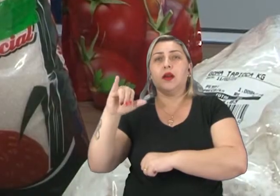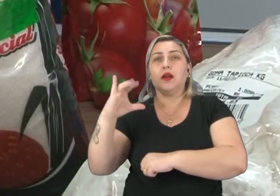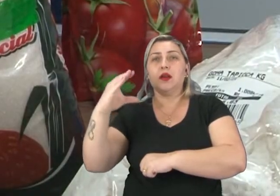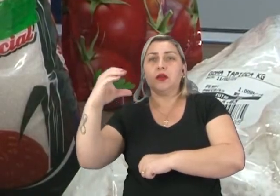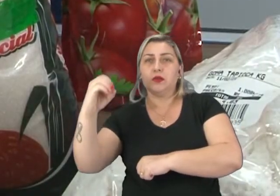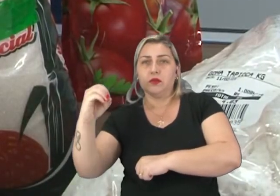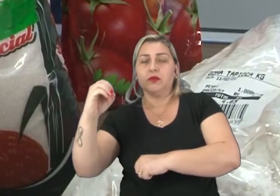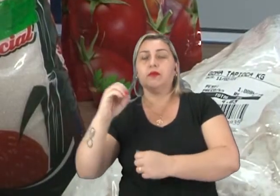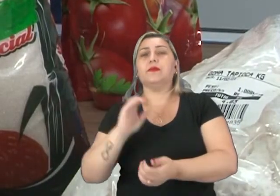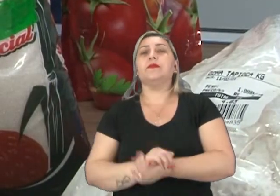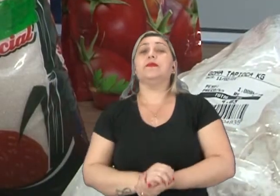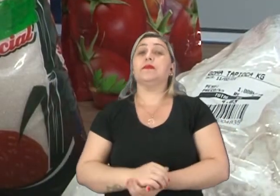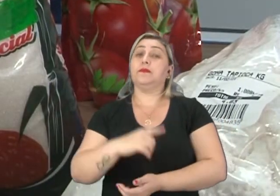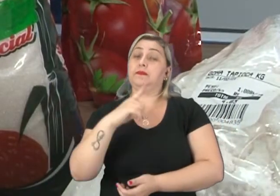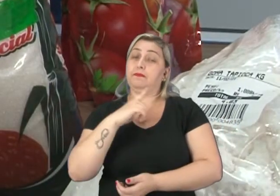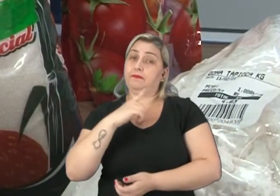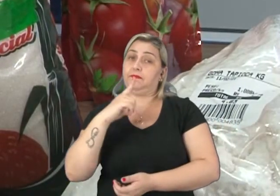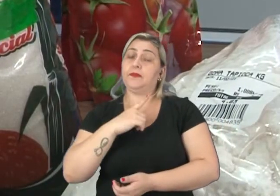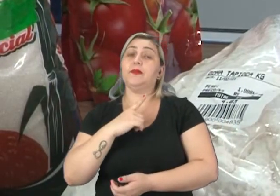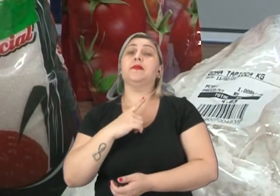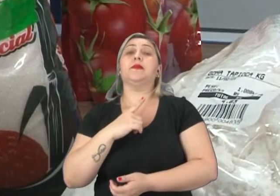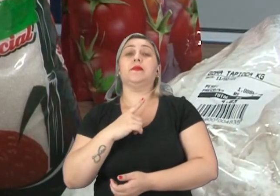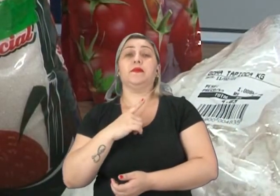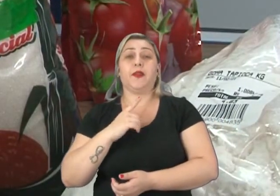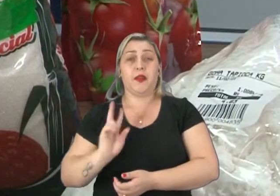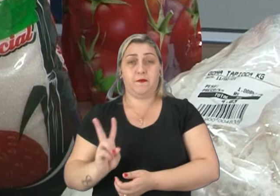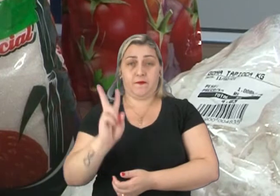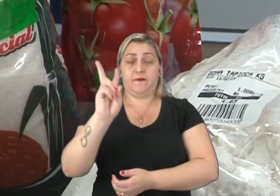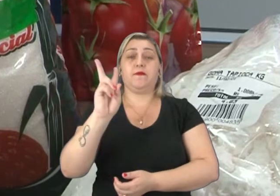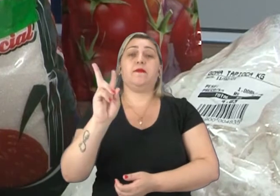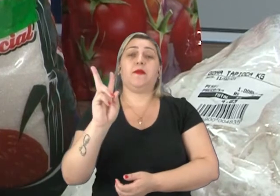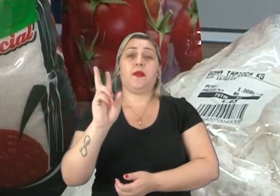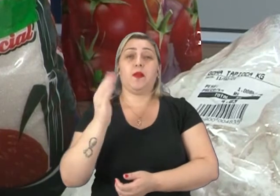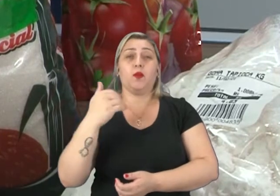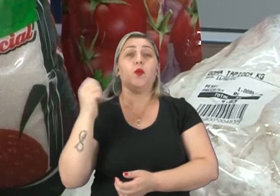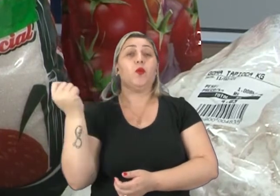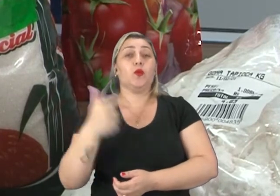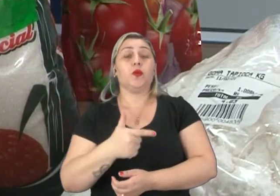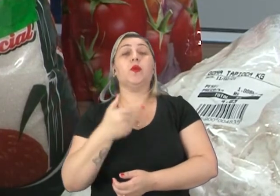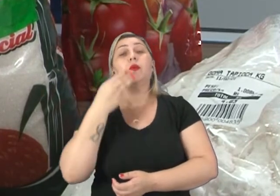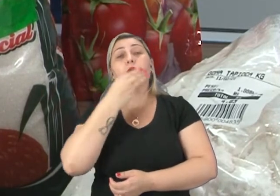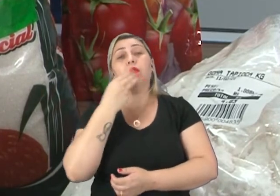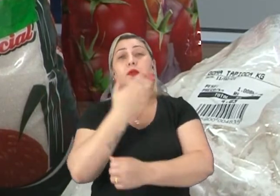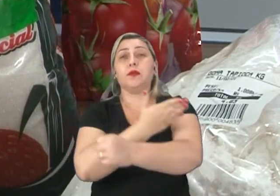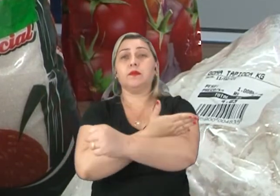açúcar orgânico. Ele tem bastante nutriente, ele tem mais nutriente do que o açúcar branco.